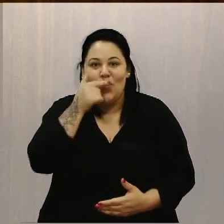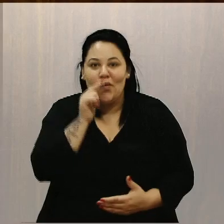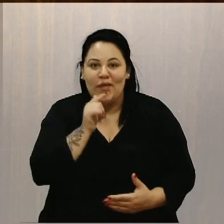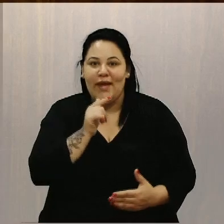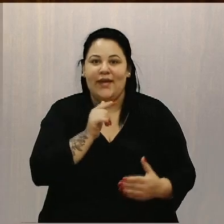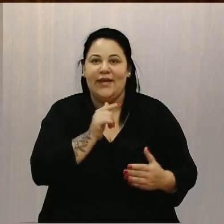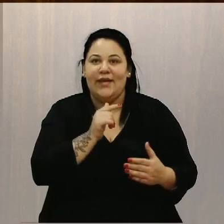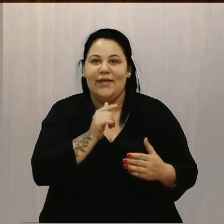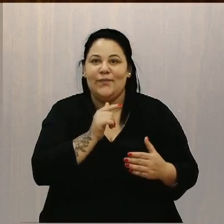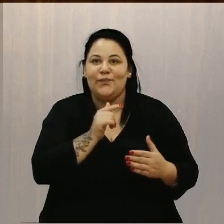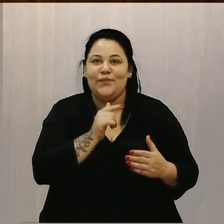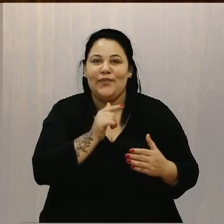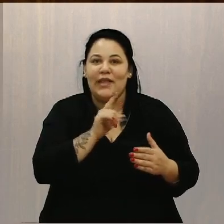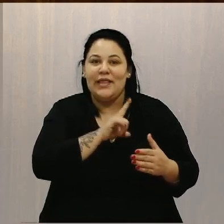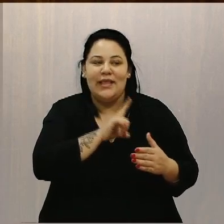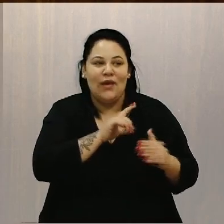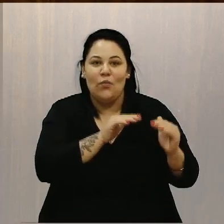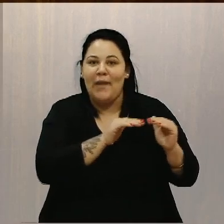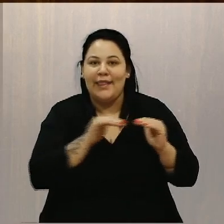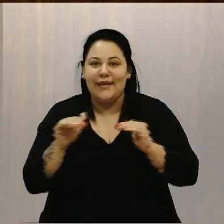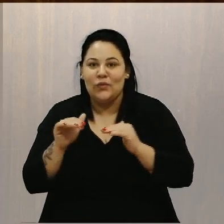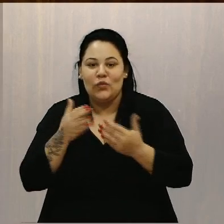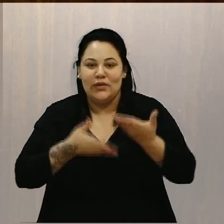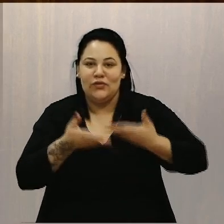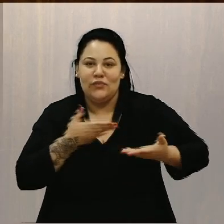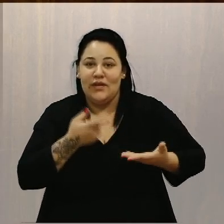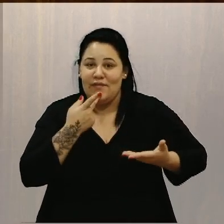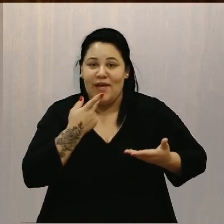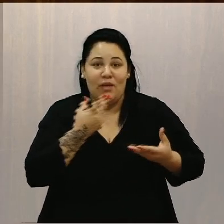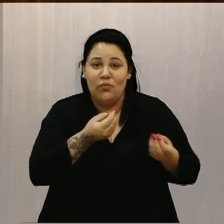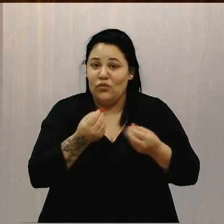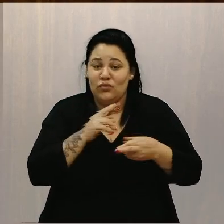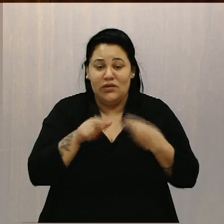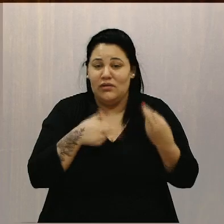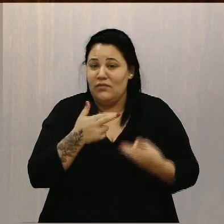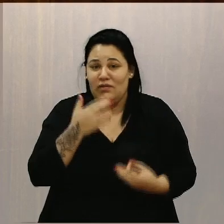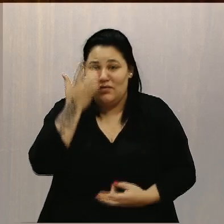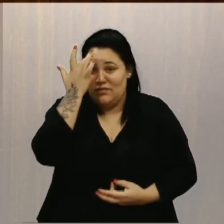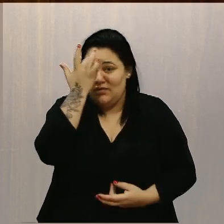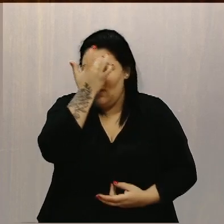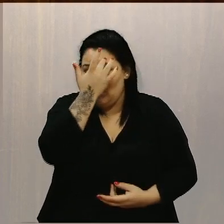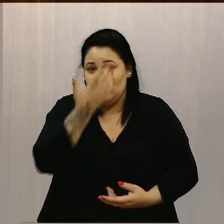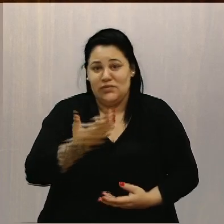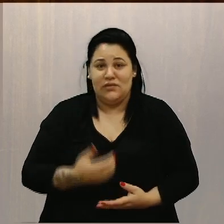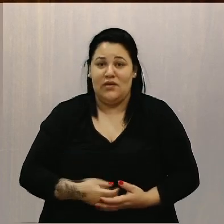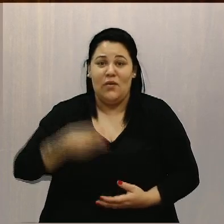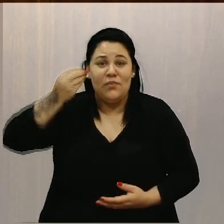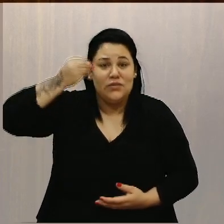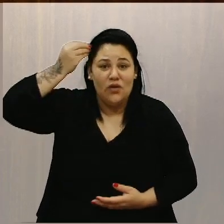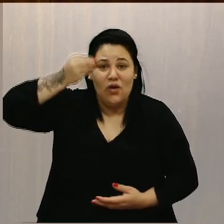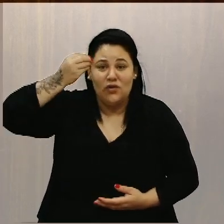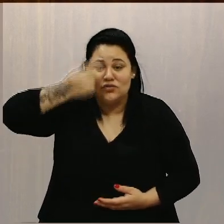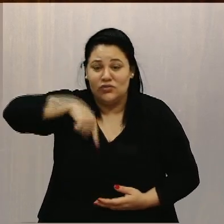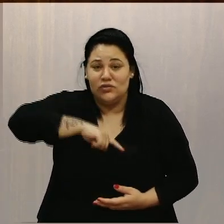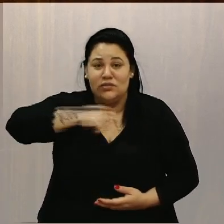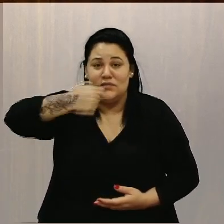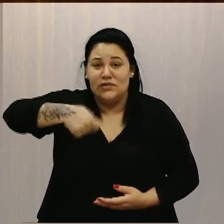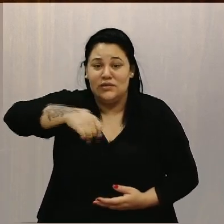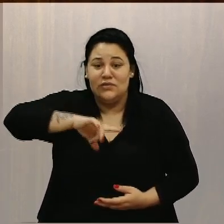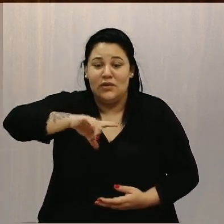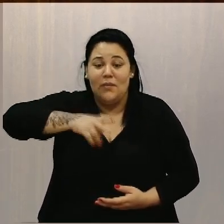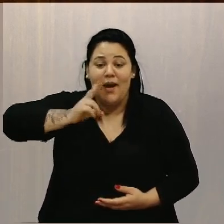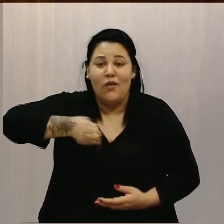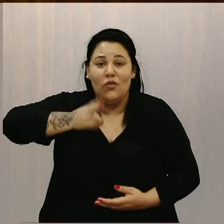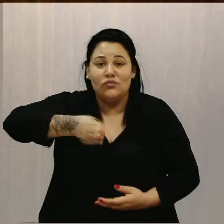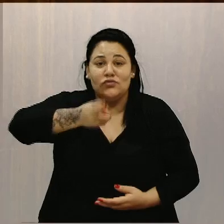tratamento. E isso fala muito sobre a questão psicológica. A gente precisa ter uma linha de